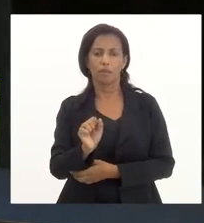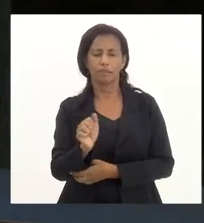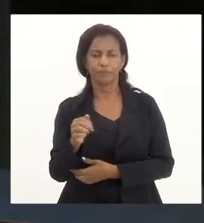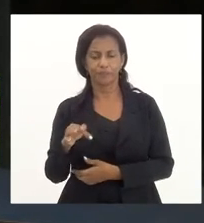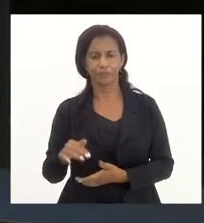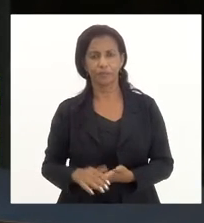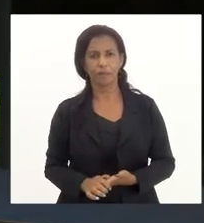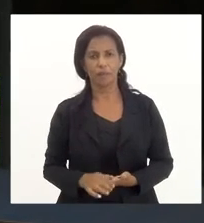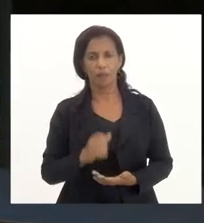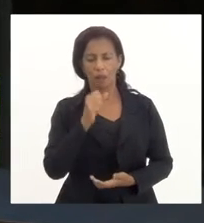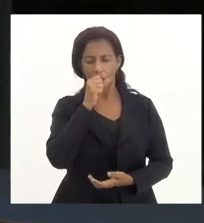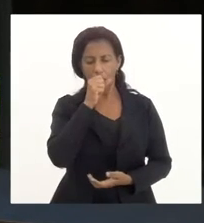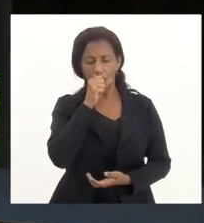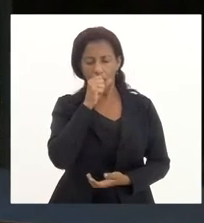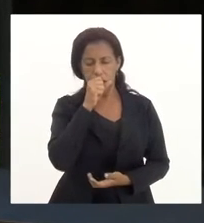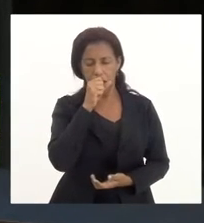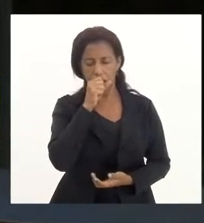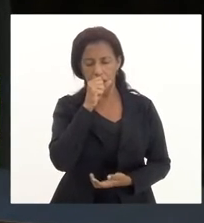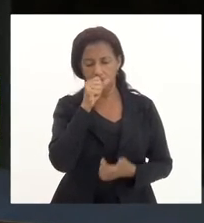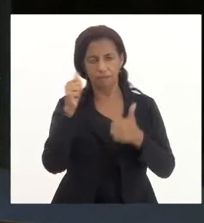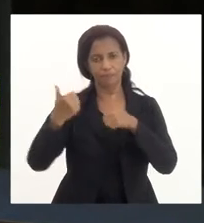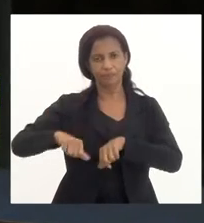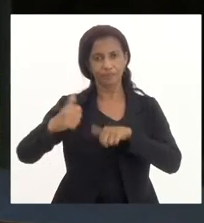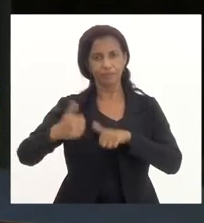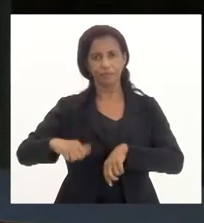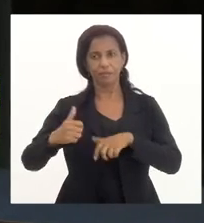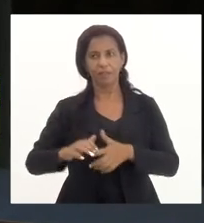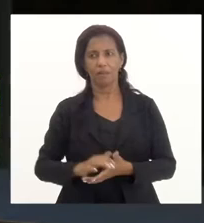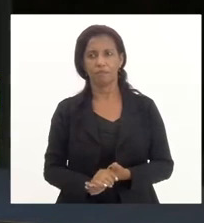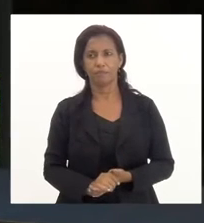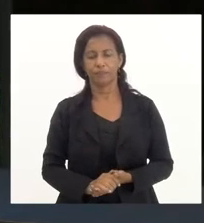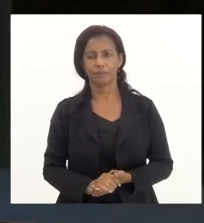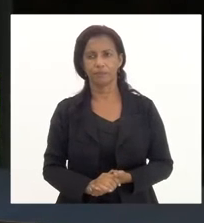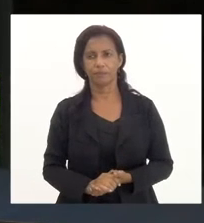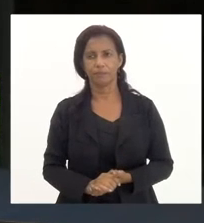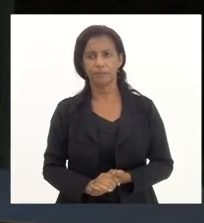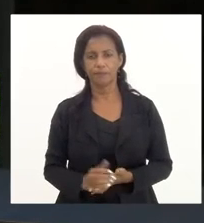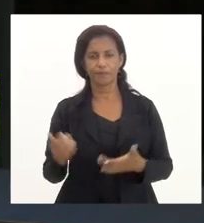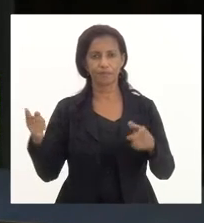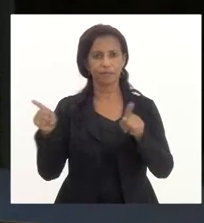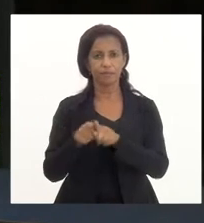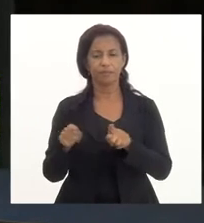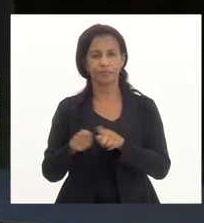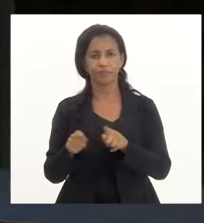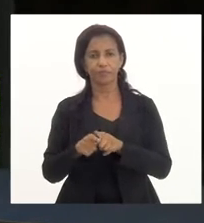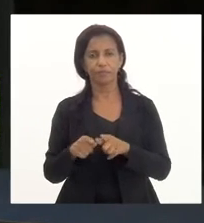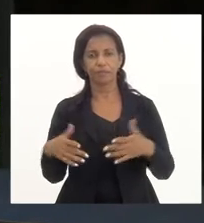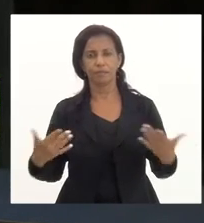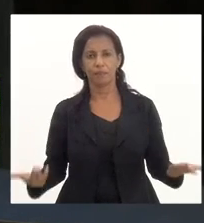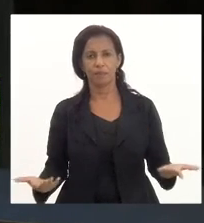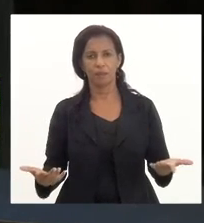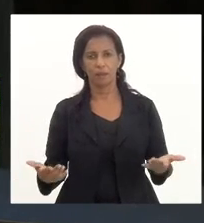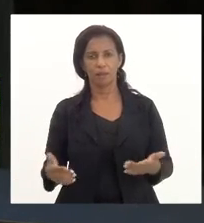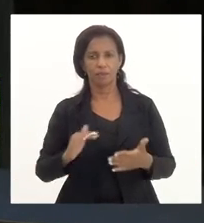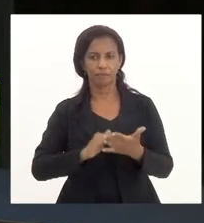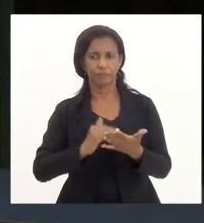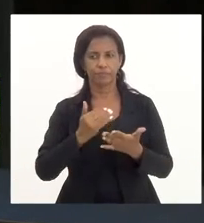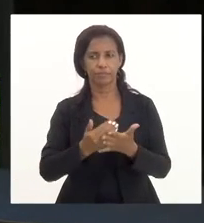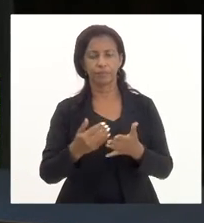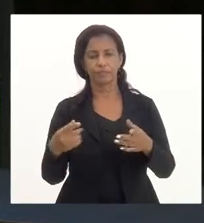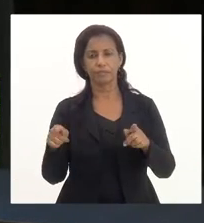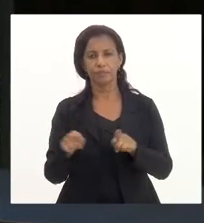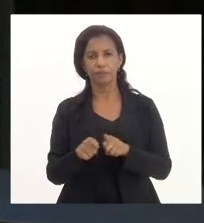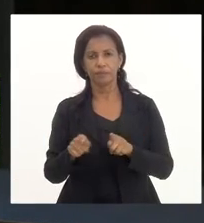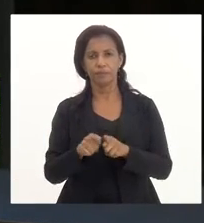testar acompanhar o monitorar é uma questão também óbvio que o verbo altera muito